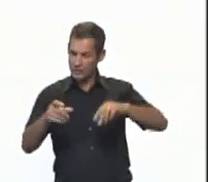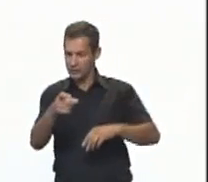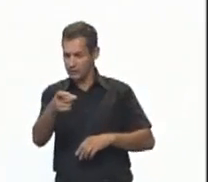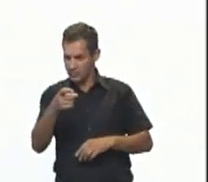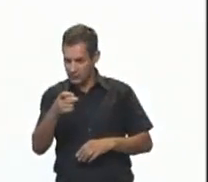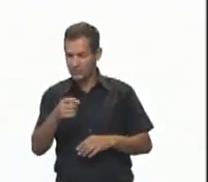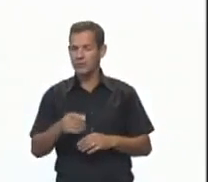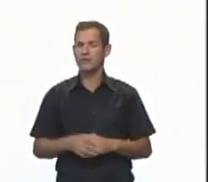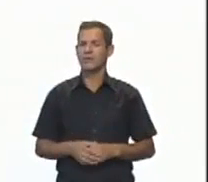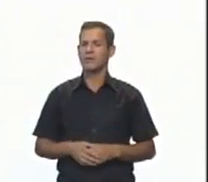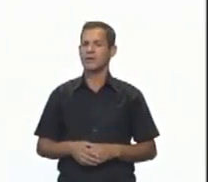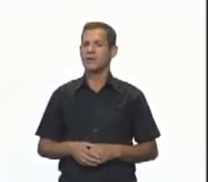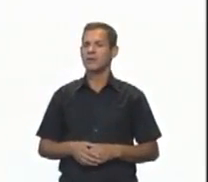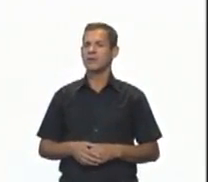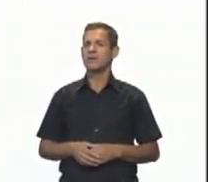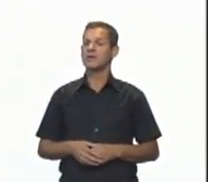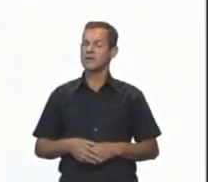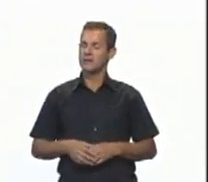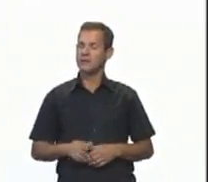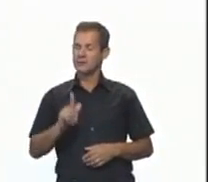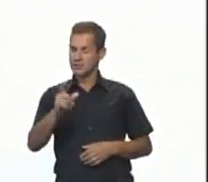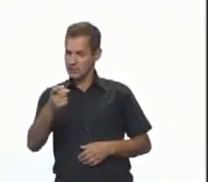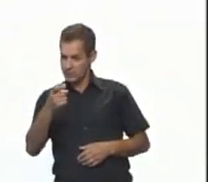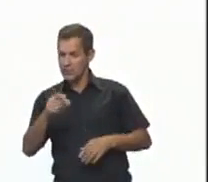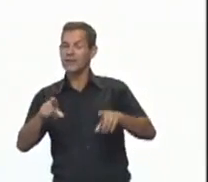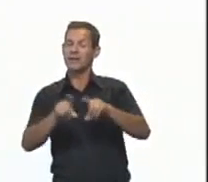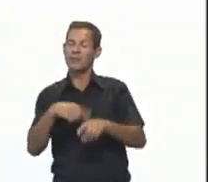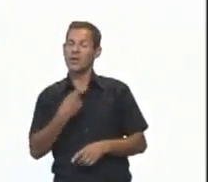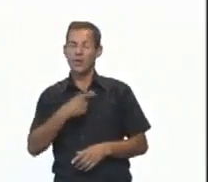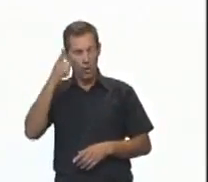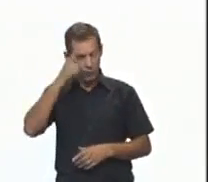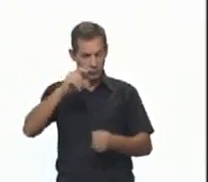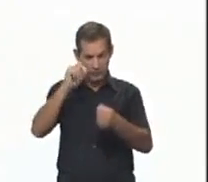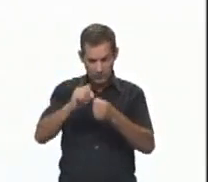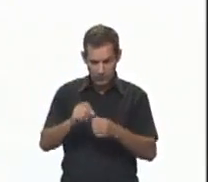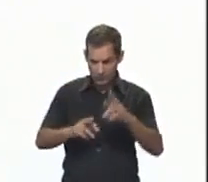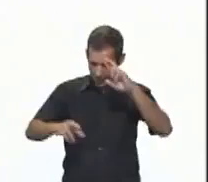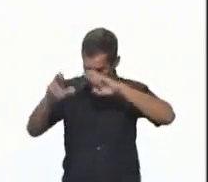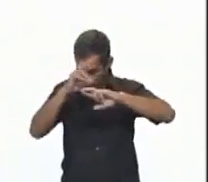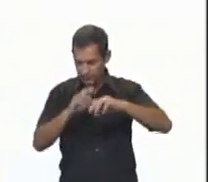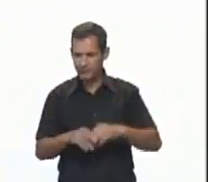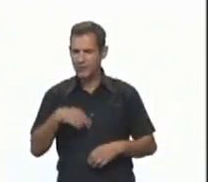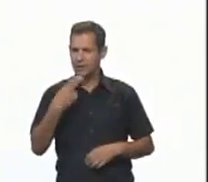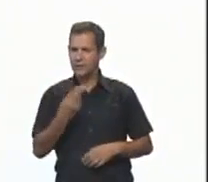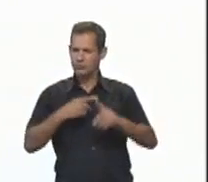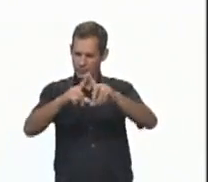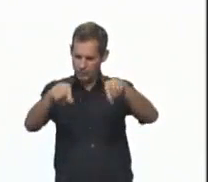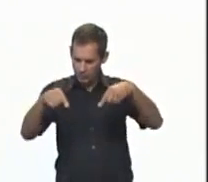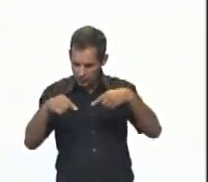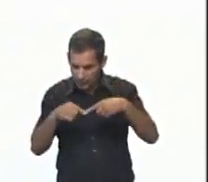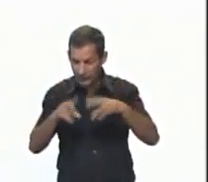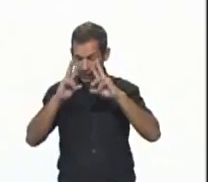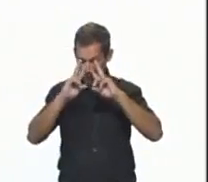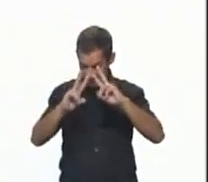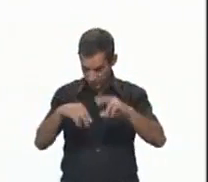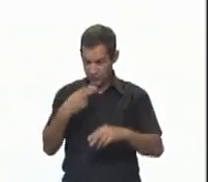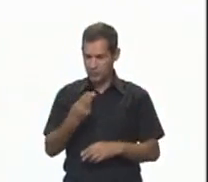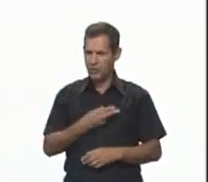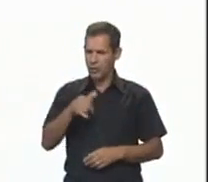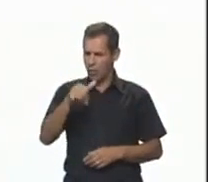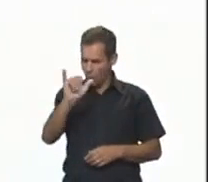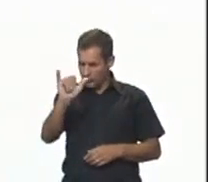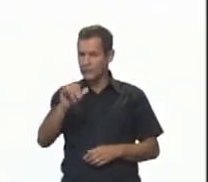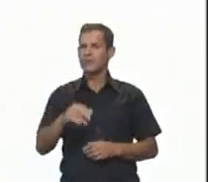variação de y em g de x. Isso a gente consegue fazendo uma análise da nossa região. Observe que o nosso